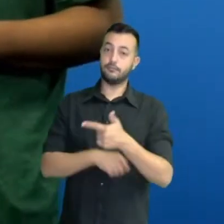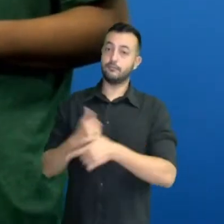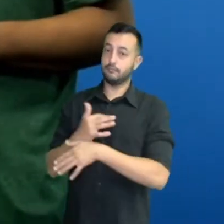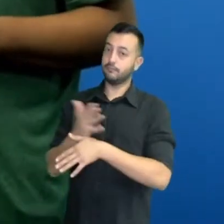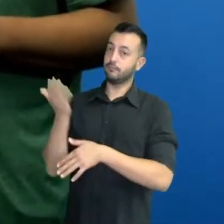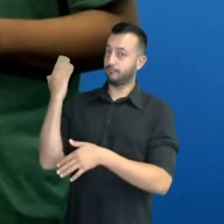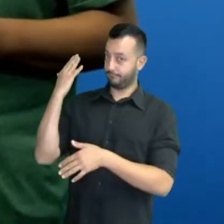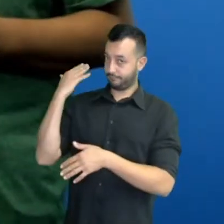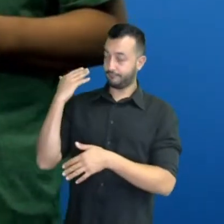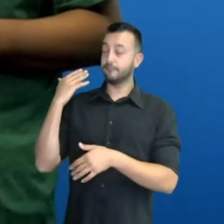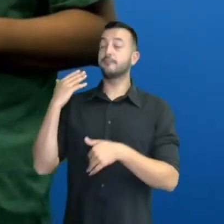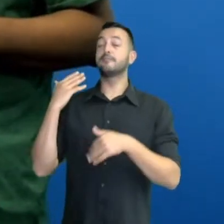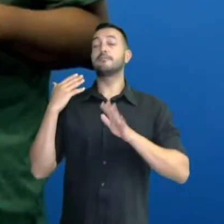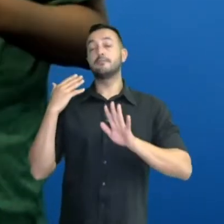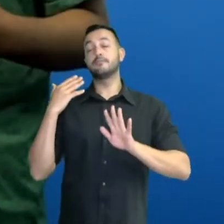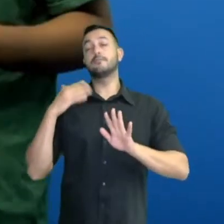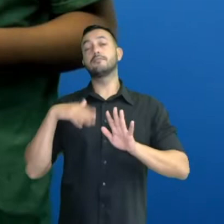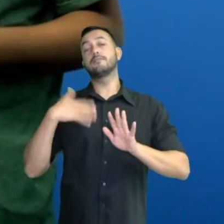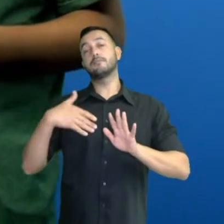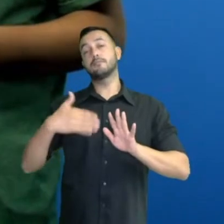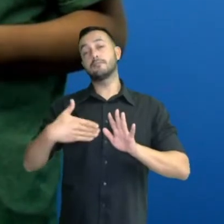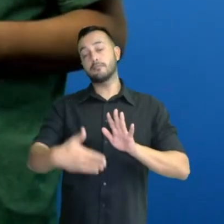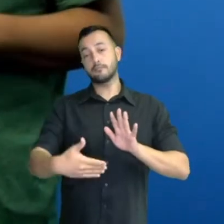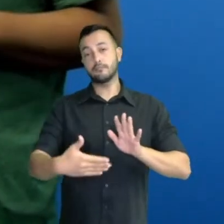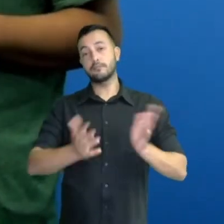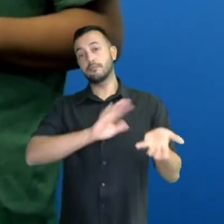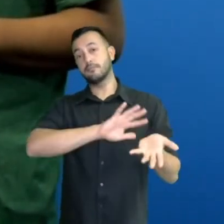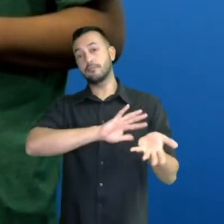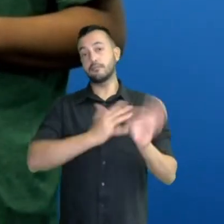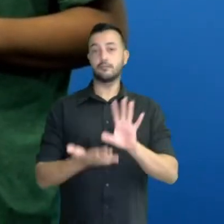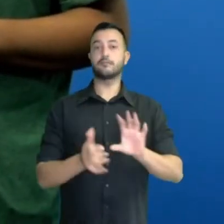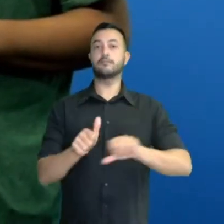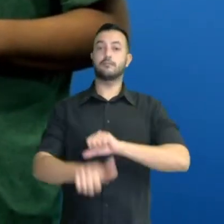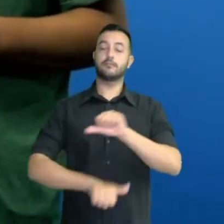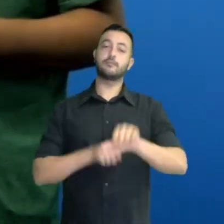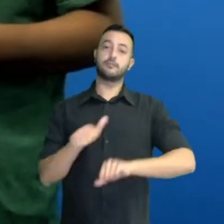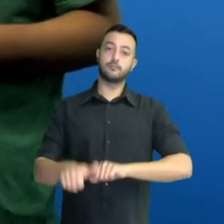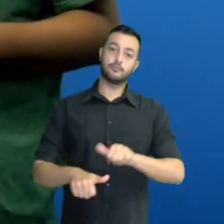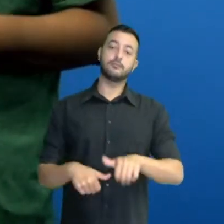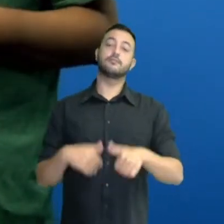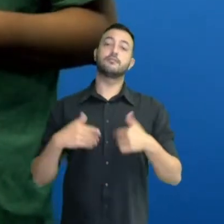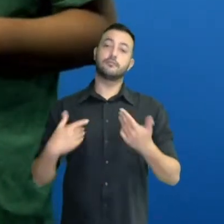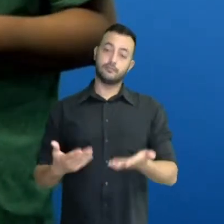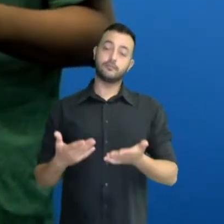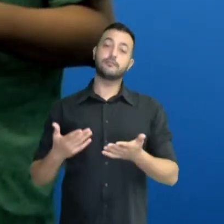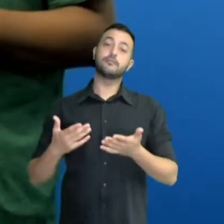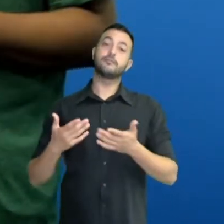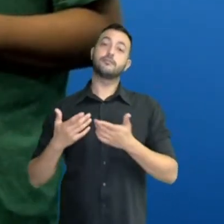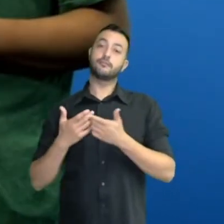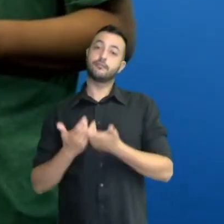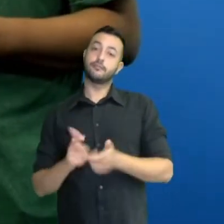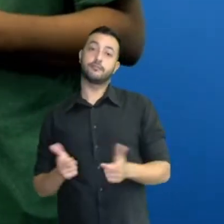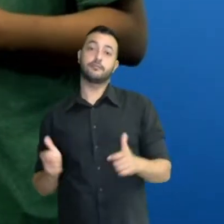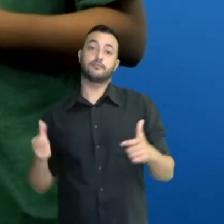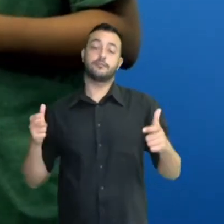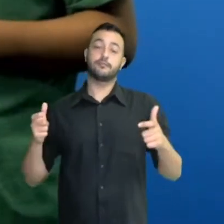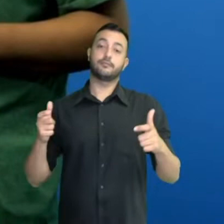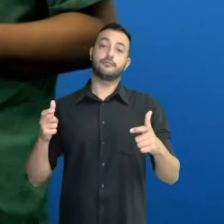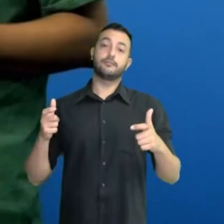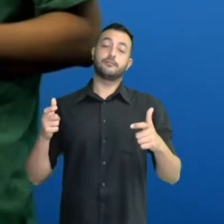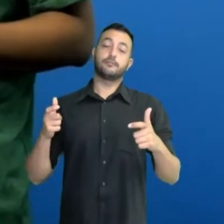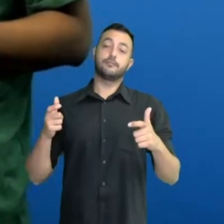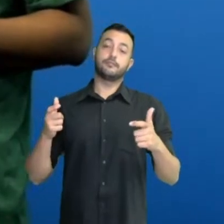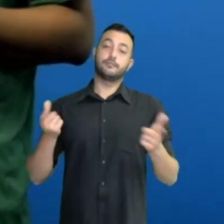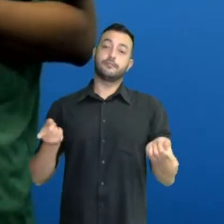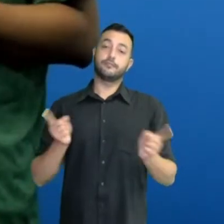cidades. E em algum momento da história isso mudou, né? E esse crescimento foi invertido. A